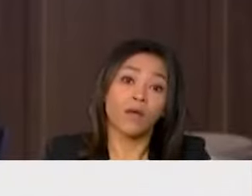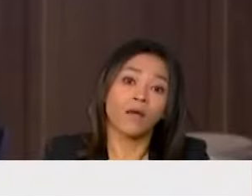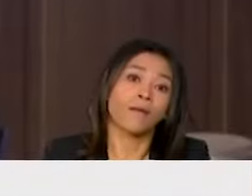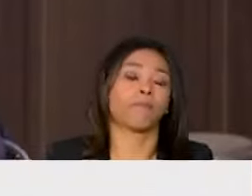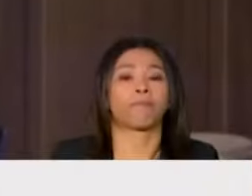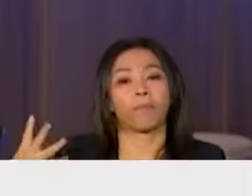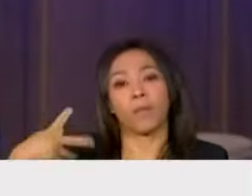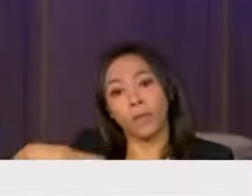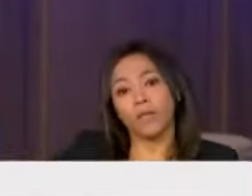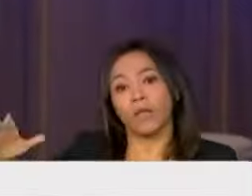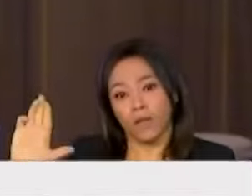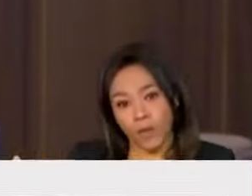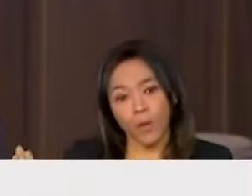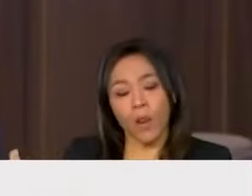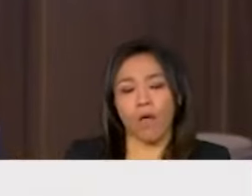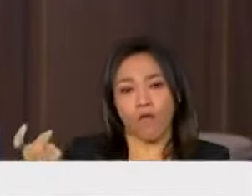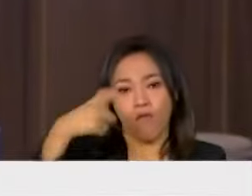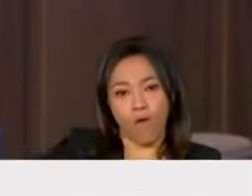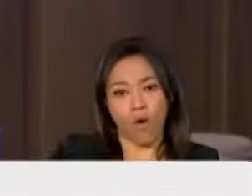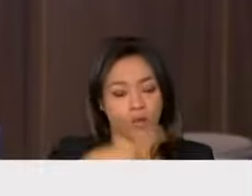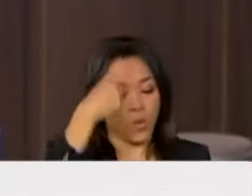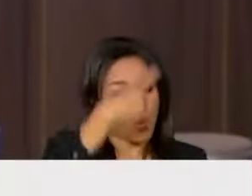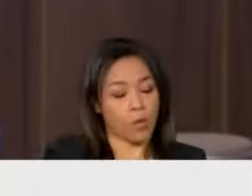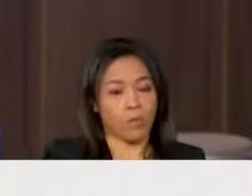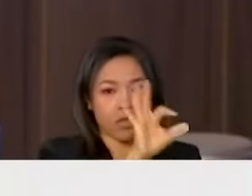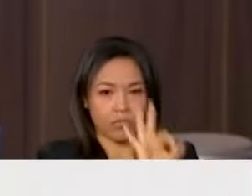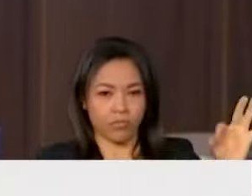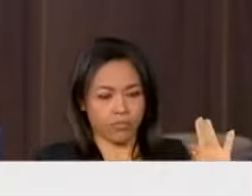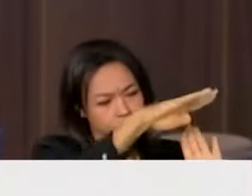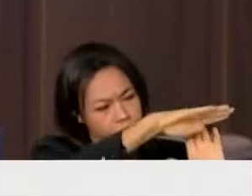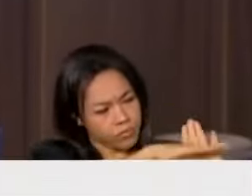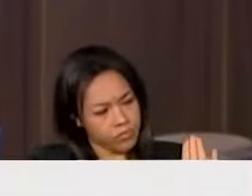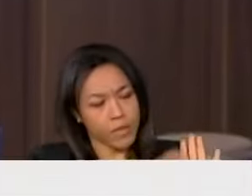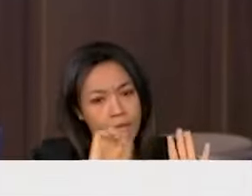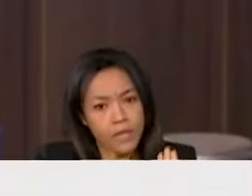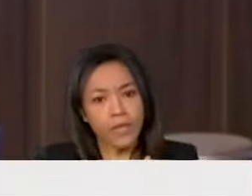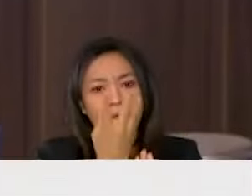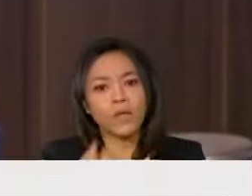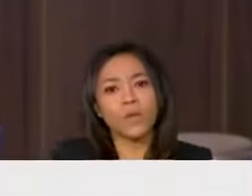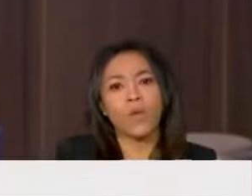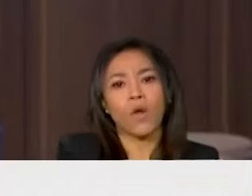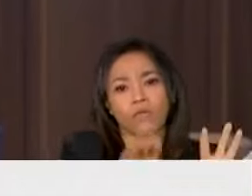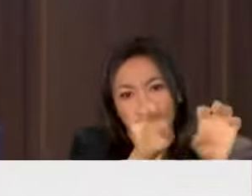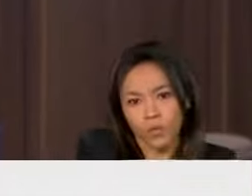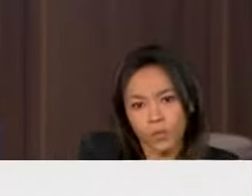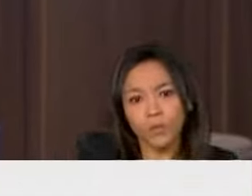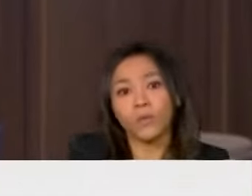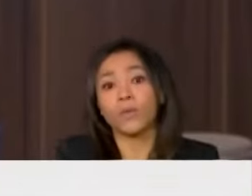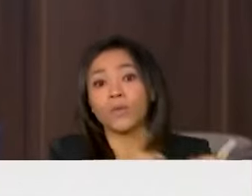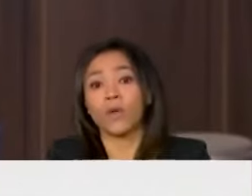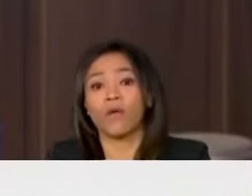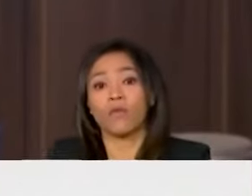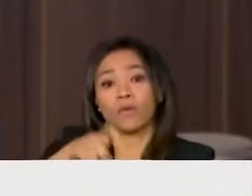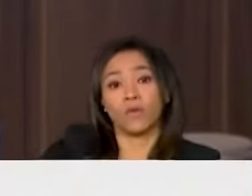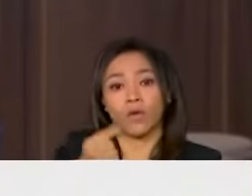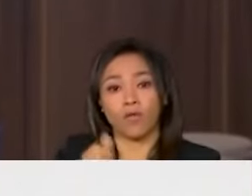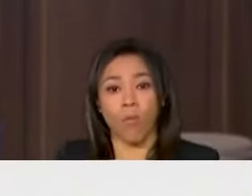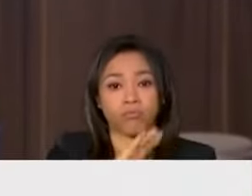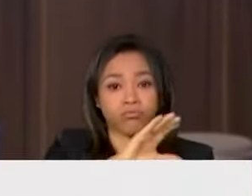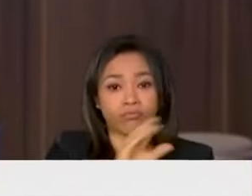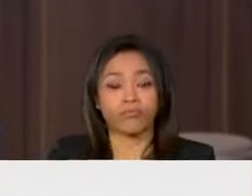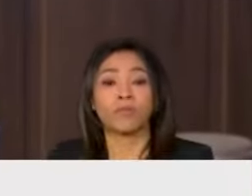presidente retoma a agenda de prevenção, criando novas estruturas, colocando recurso, retomando várias políticas